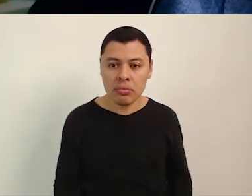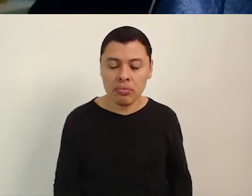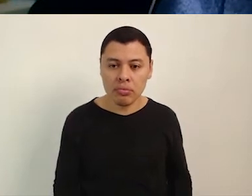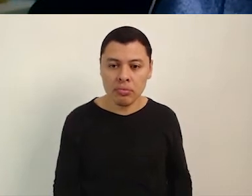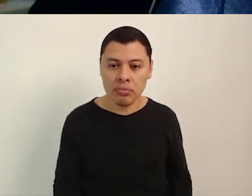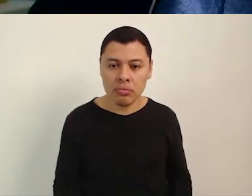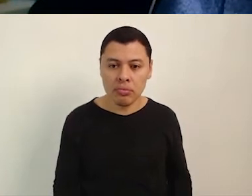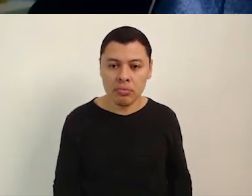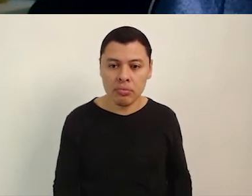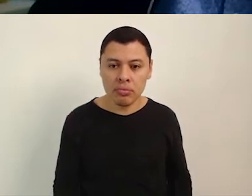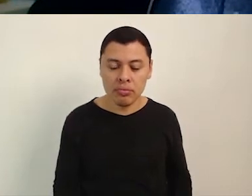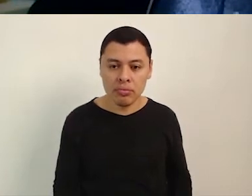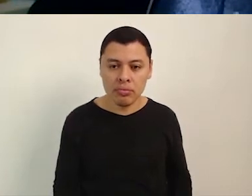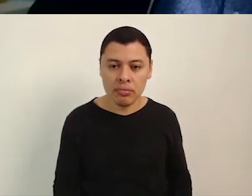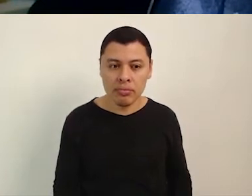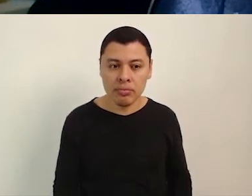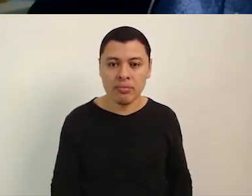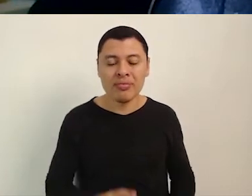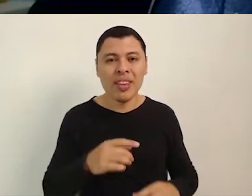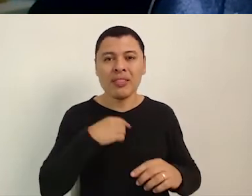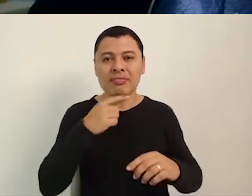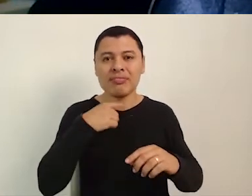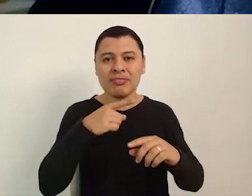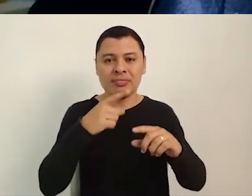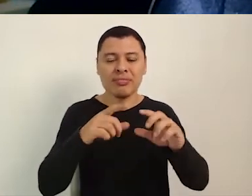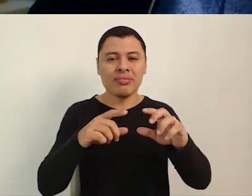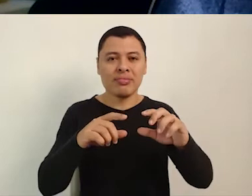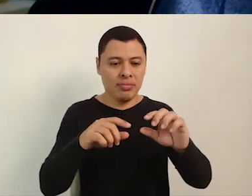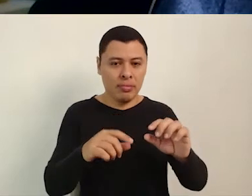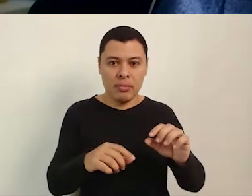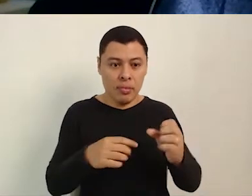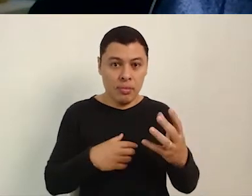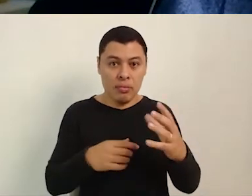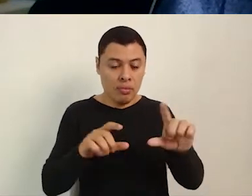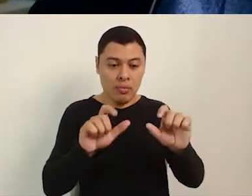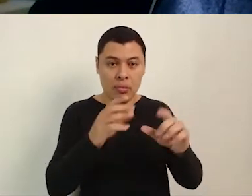Isso aqui é o que eu acho que não está acontecendo aqui na minha máquina.